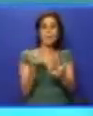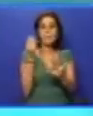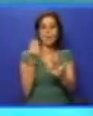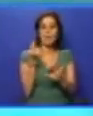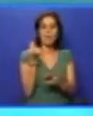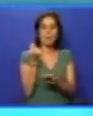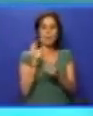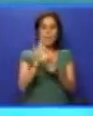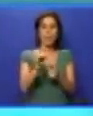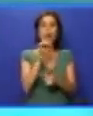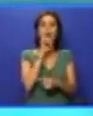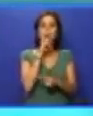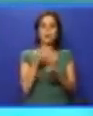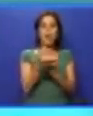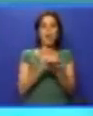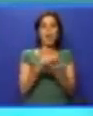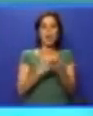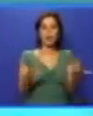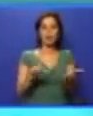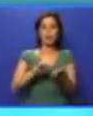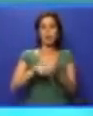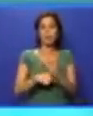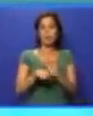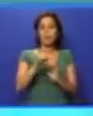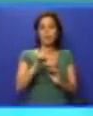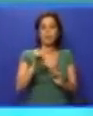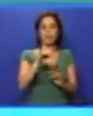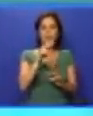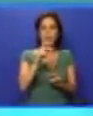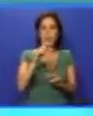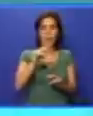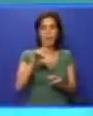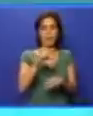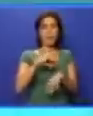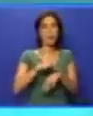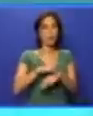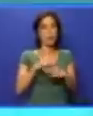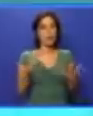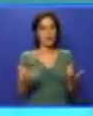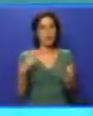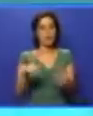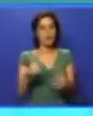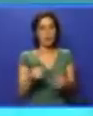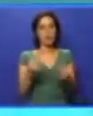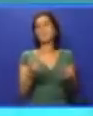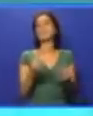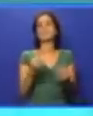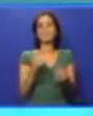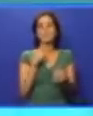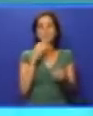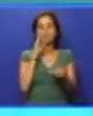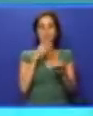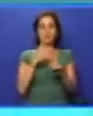recebem dinheiro e uma oportunidade de negócio. O projeto de Luísa Matias, doente de esclerose múltipla, recebeu uma